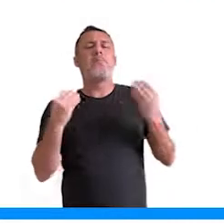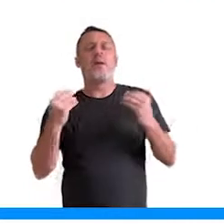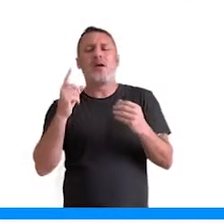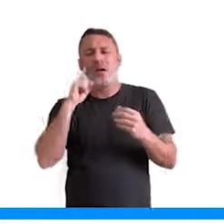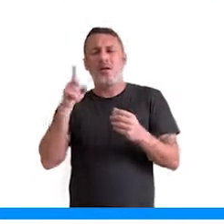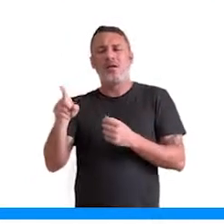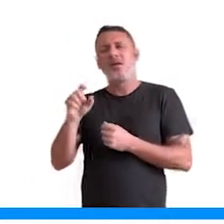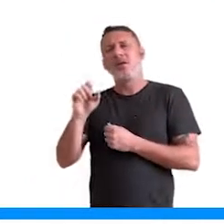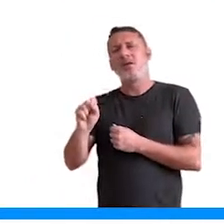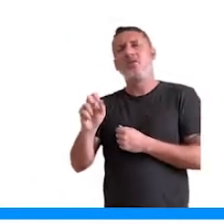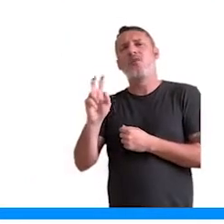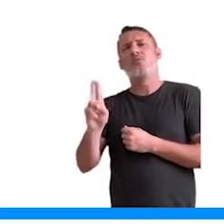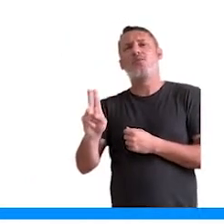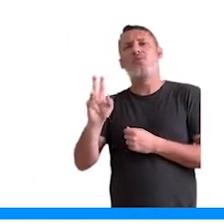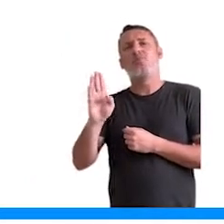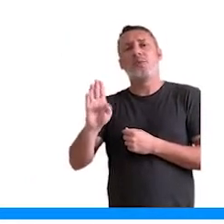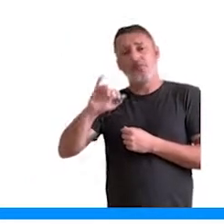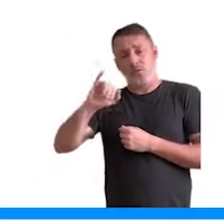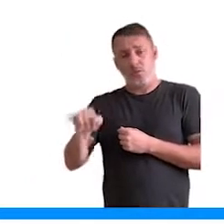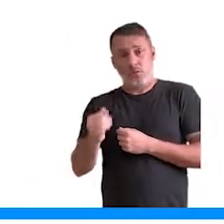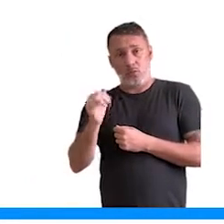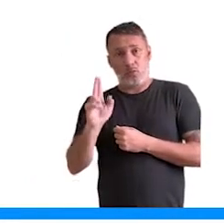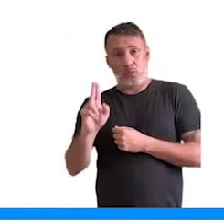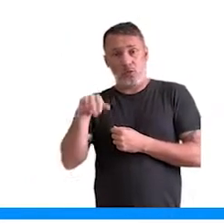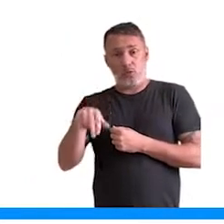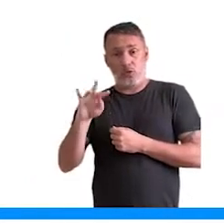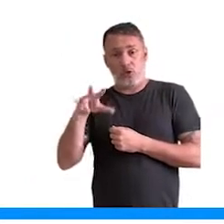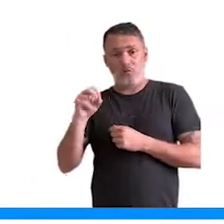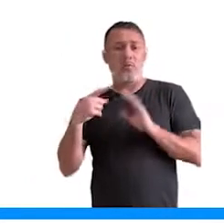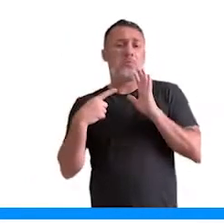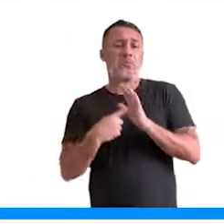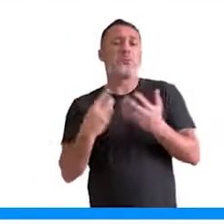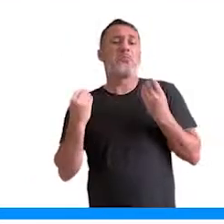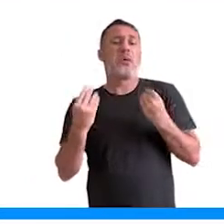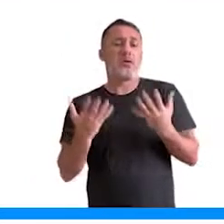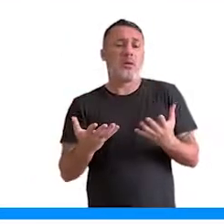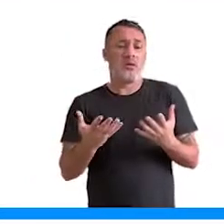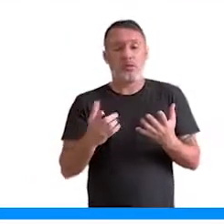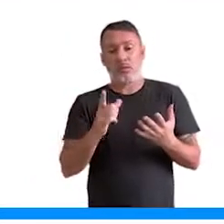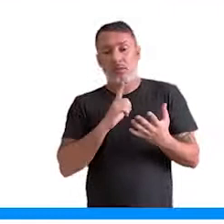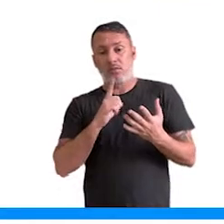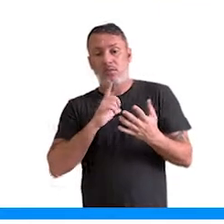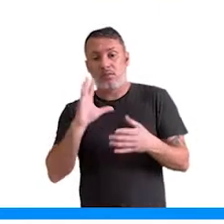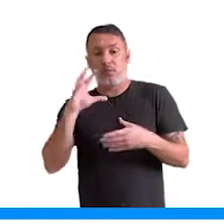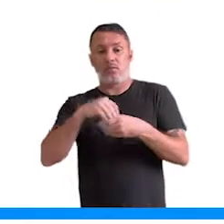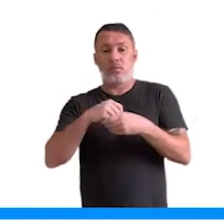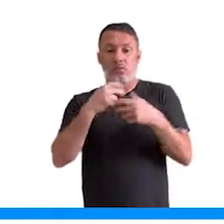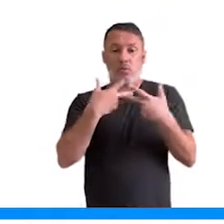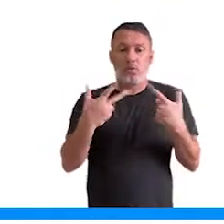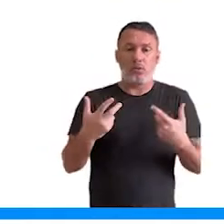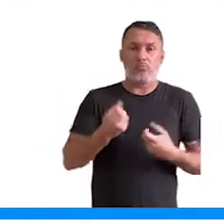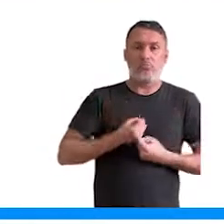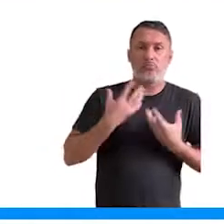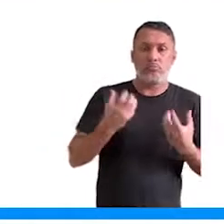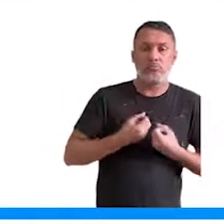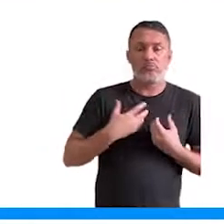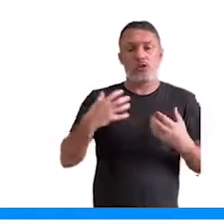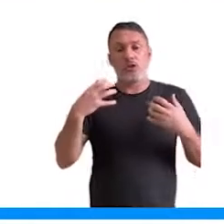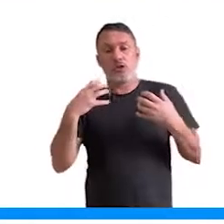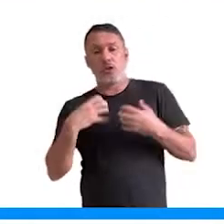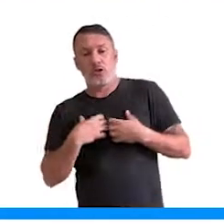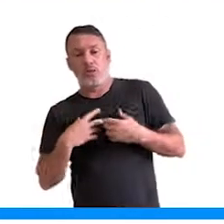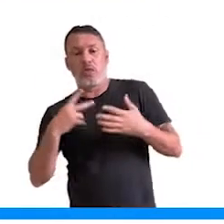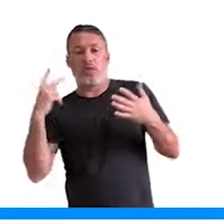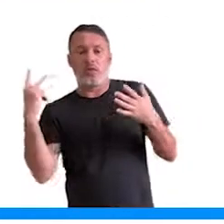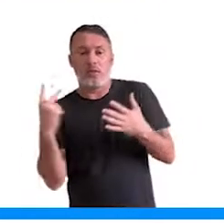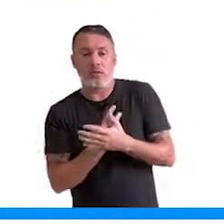serve o subjuntivo. Nós vimos que o indicativo serve para dizer, para falar de coisas que realmente aconteceram,